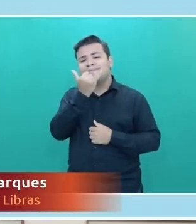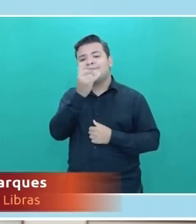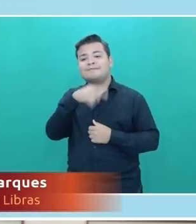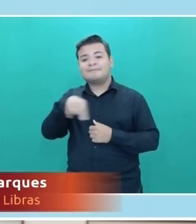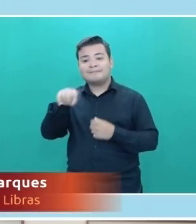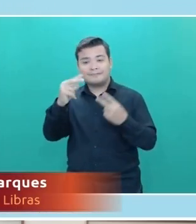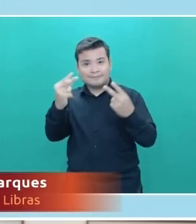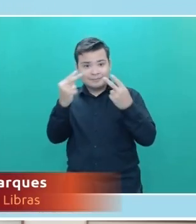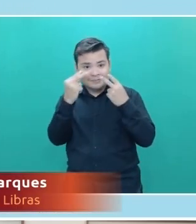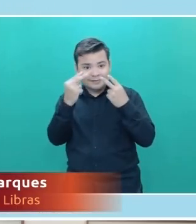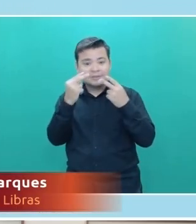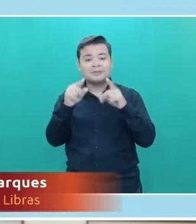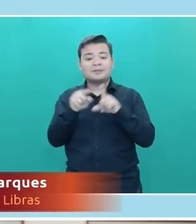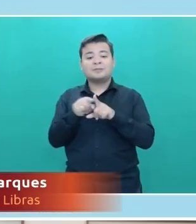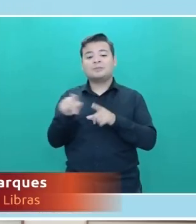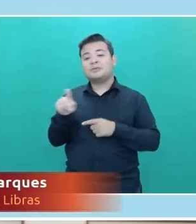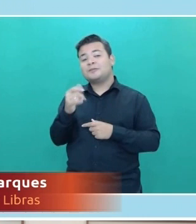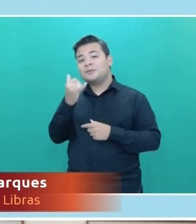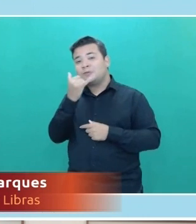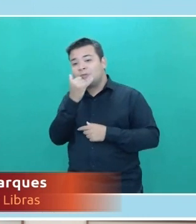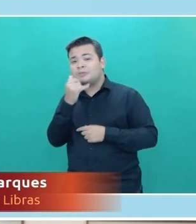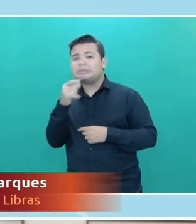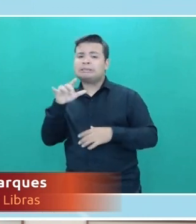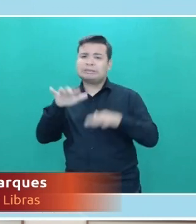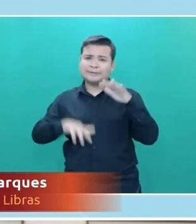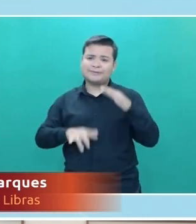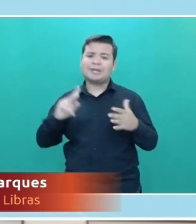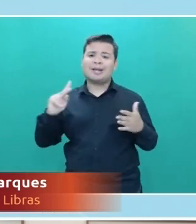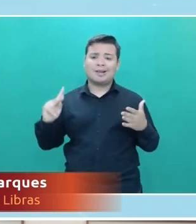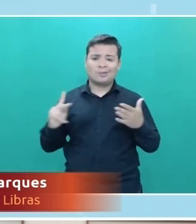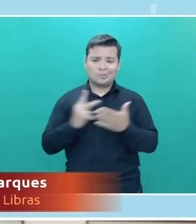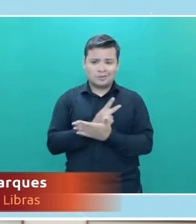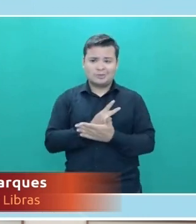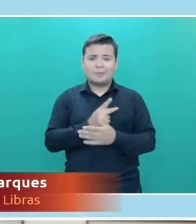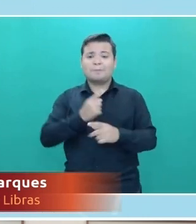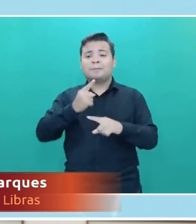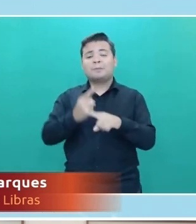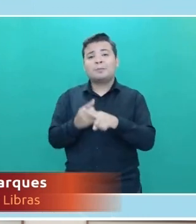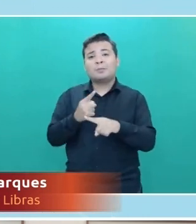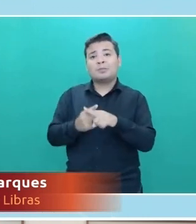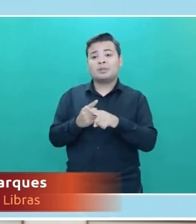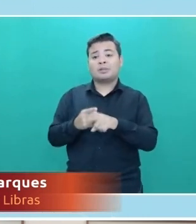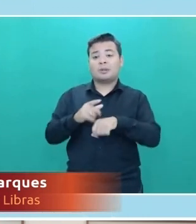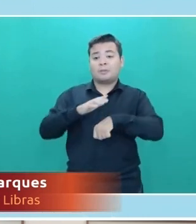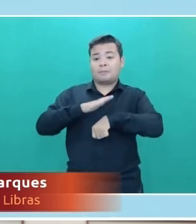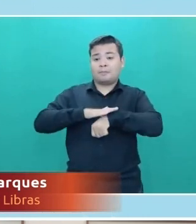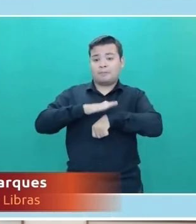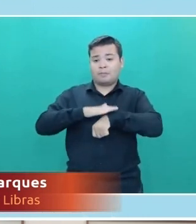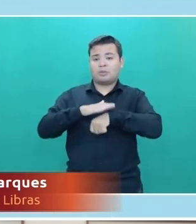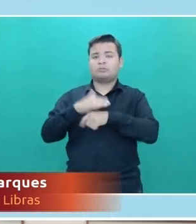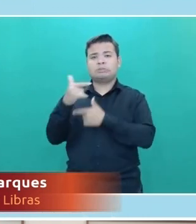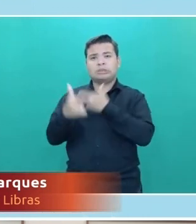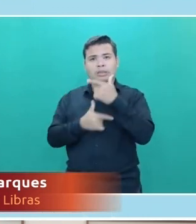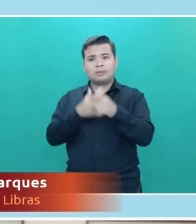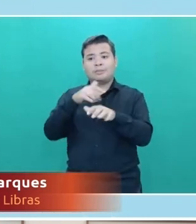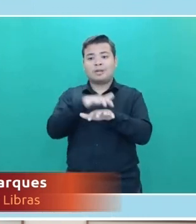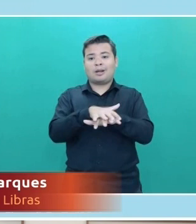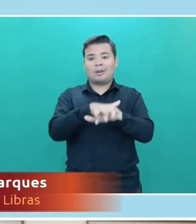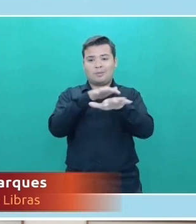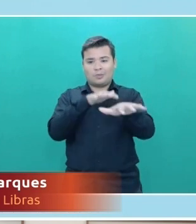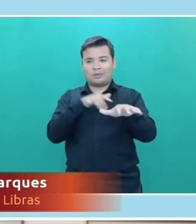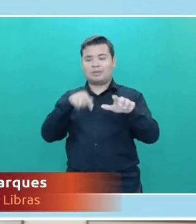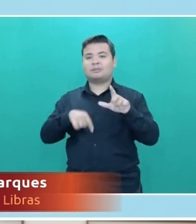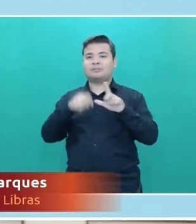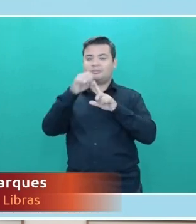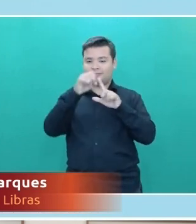peço perdão aos professores também, mas isso acaba acontecendo porque a gente está ainda nesse trabalho remoto aqui na TV UFG, em